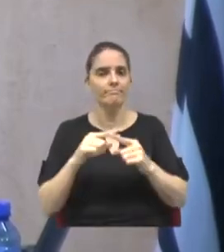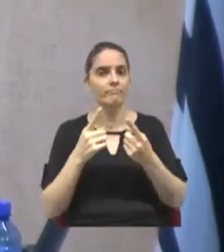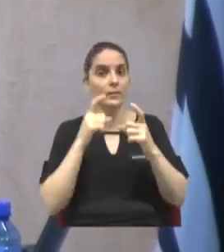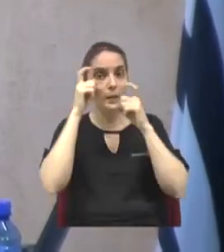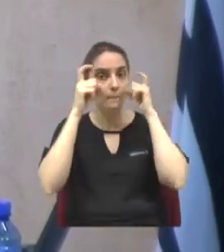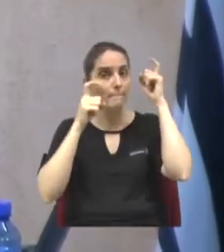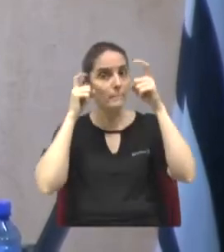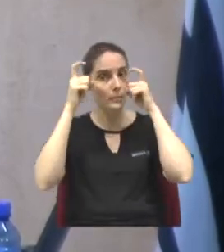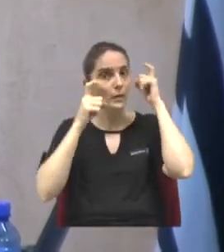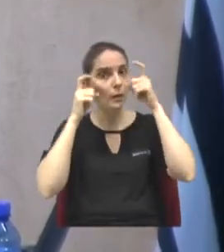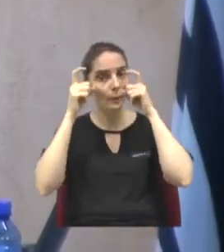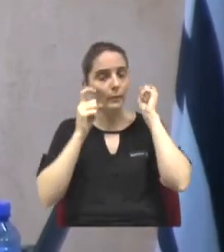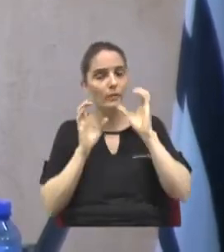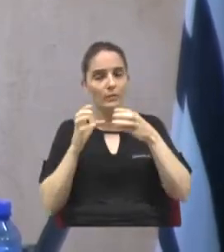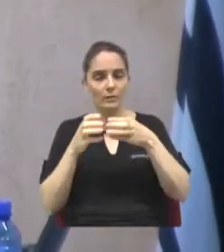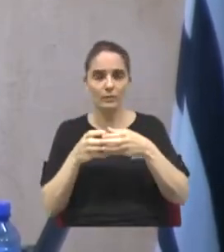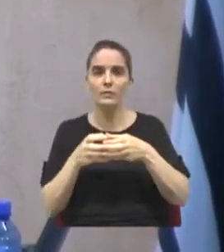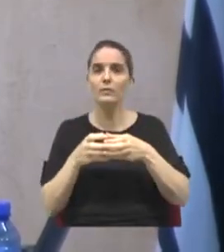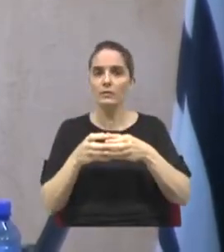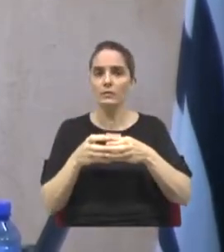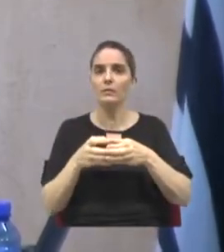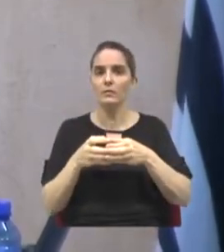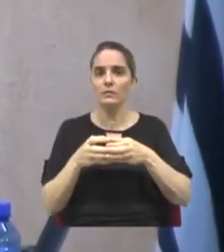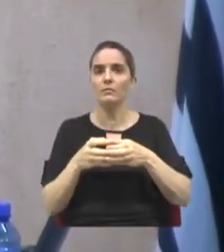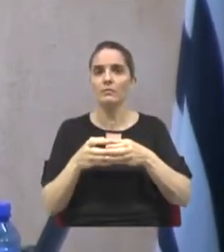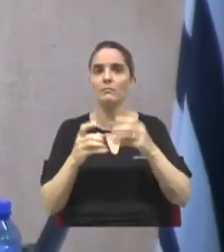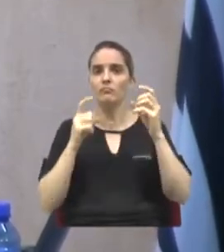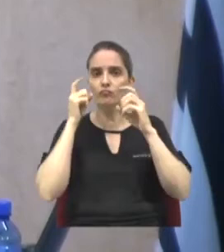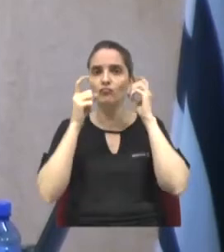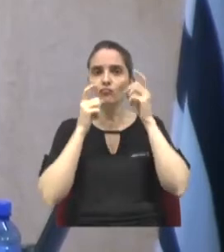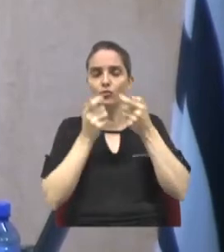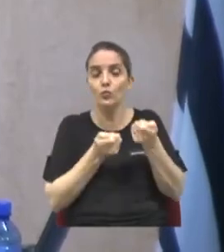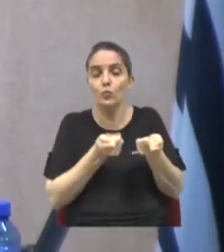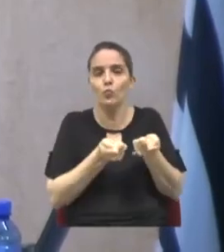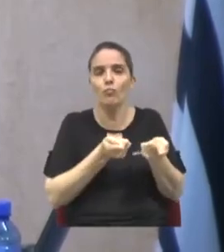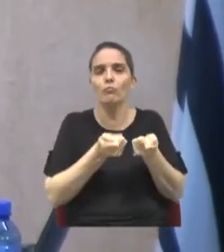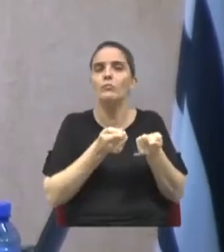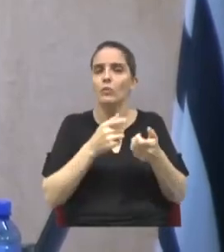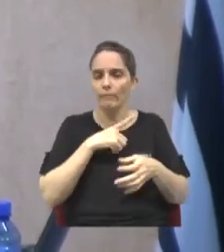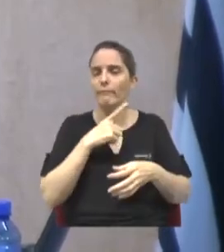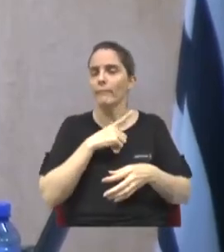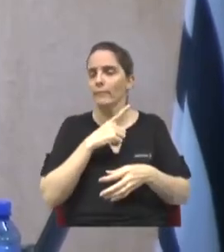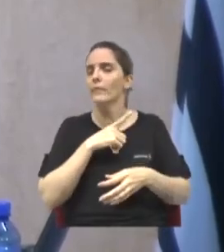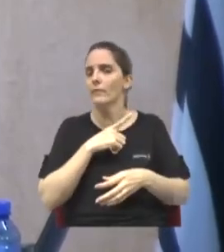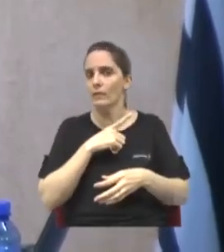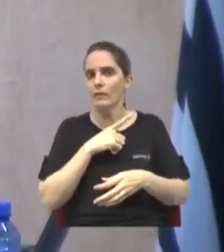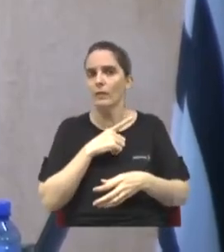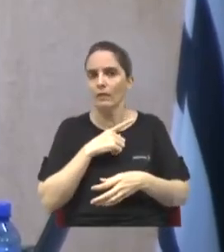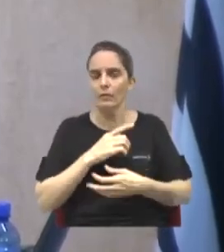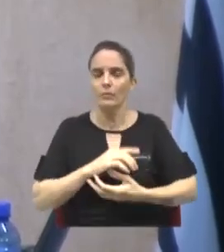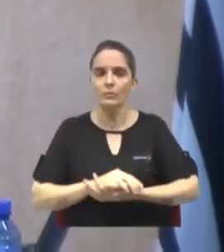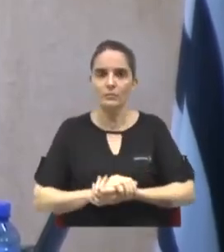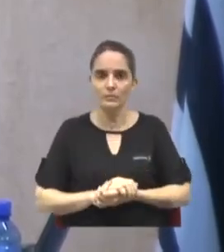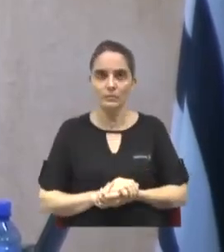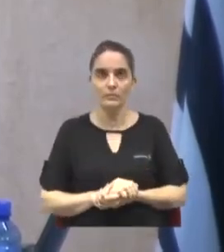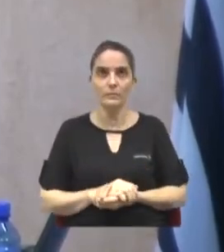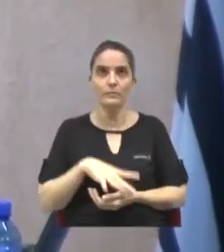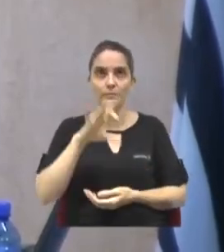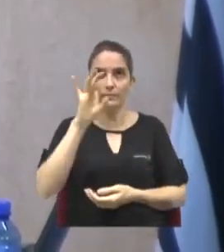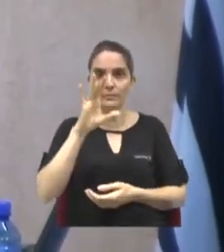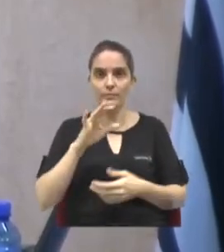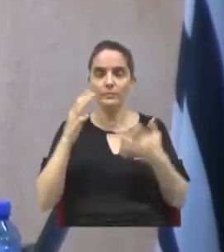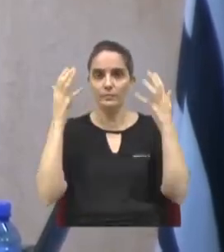que a zoonose tem referente àquele local e o controle que ela executa ali neste local. Somente